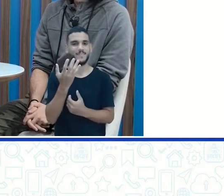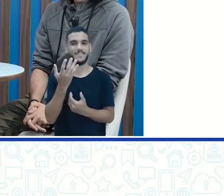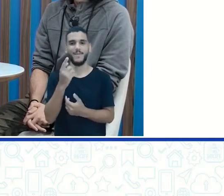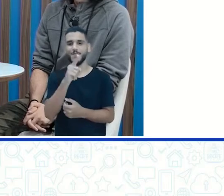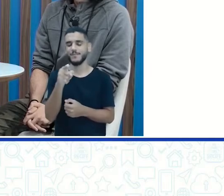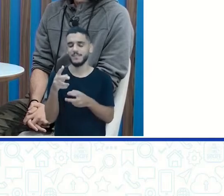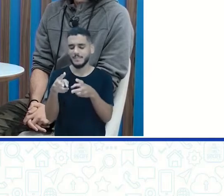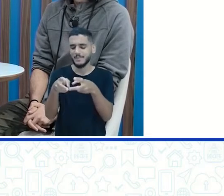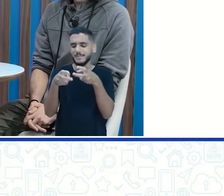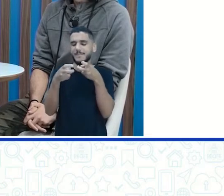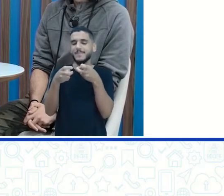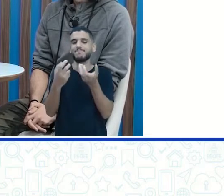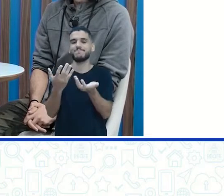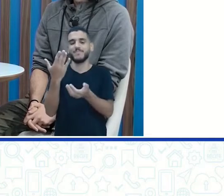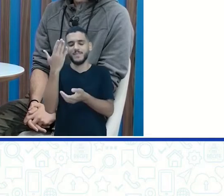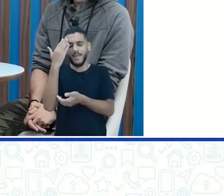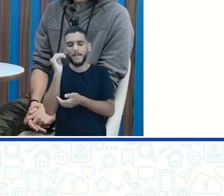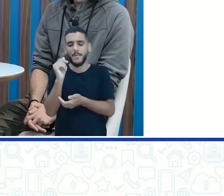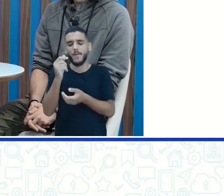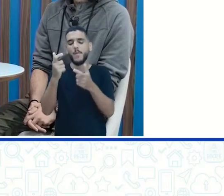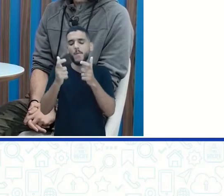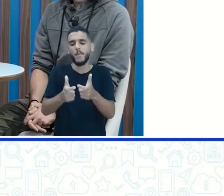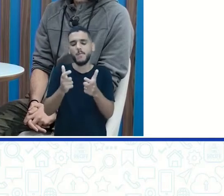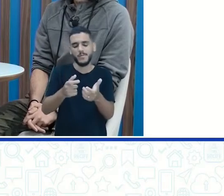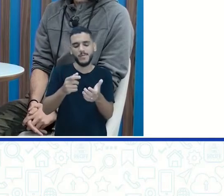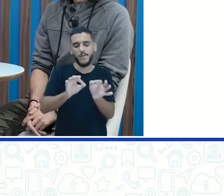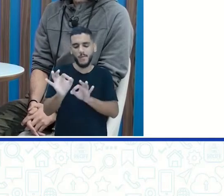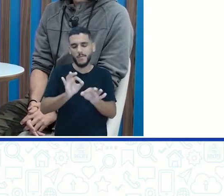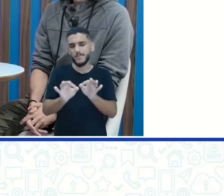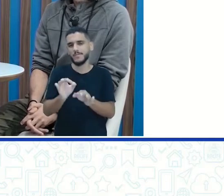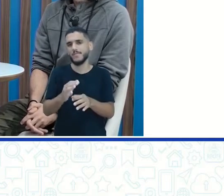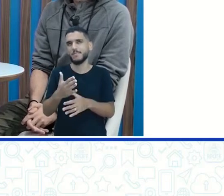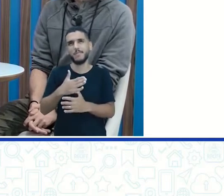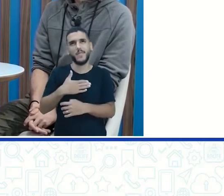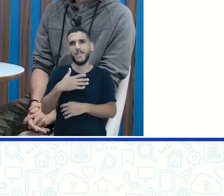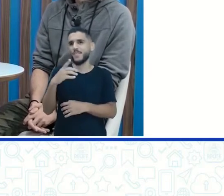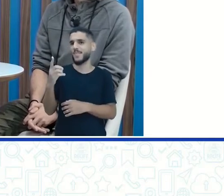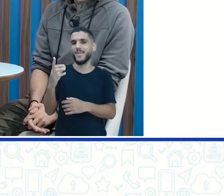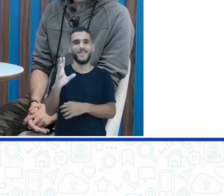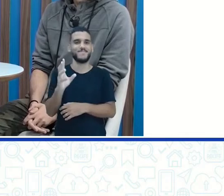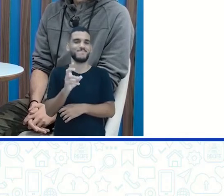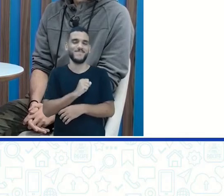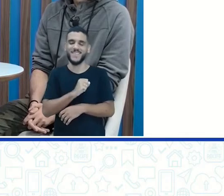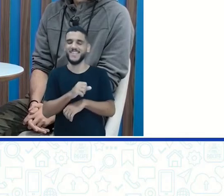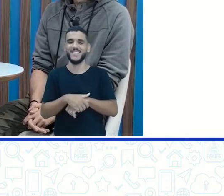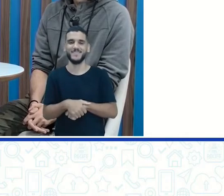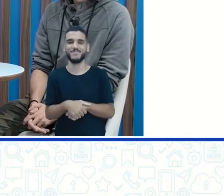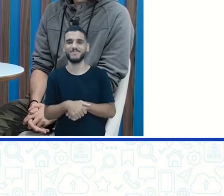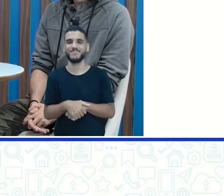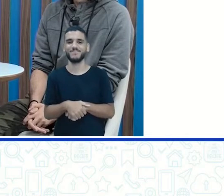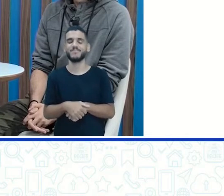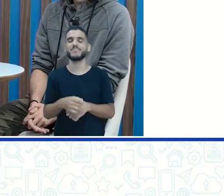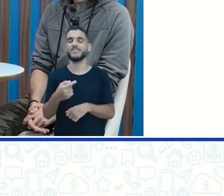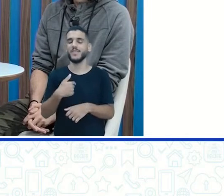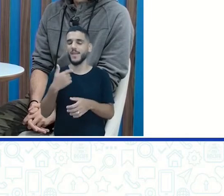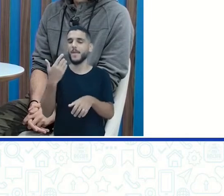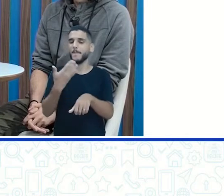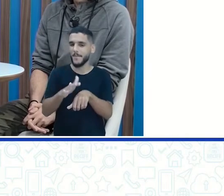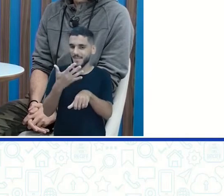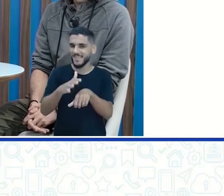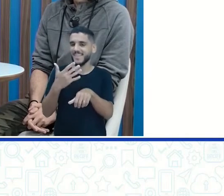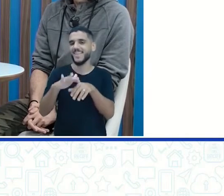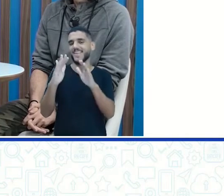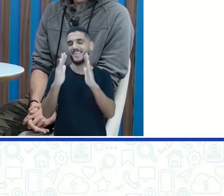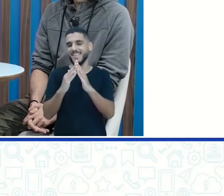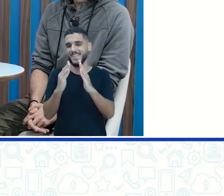que já vai dizendo aonde você vai ter que apertar, né? Minha gente, eu amei! Eu vou fazer isso, ficar fazendo isso em